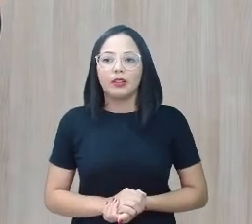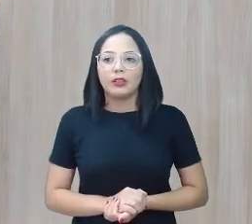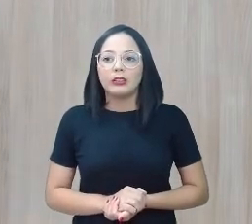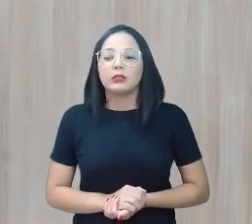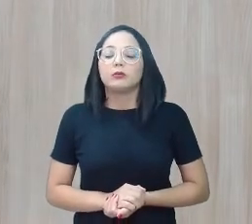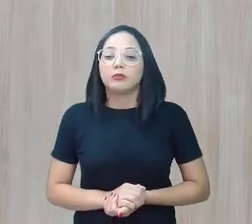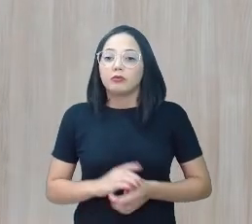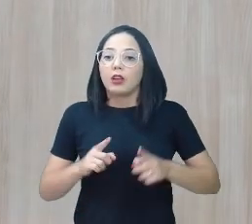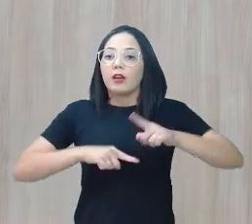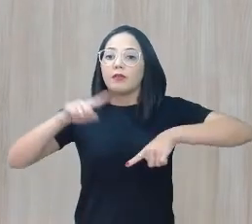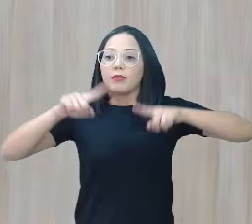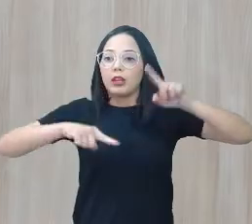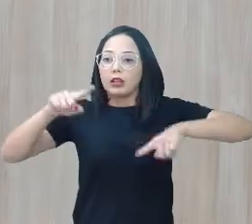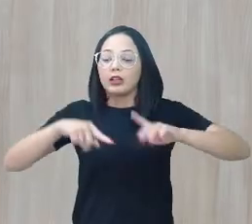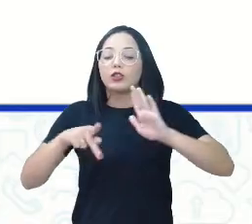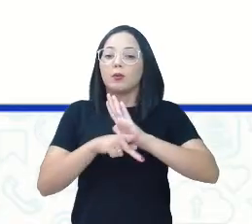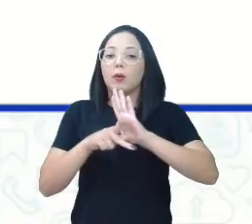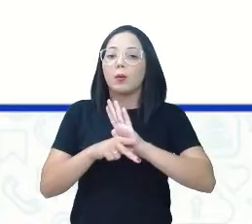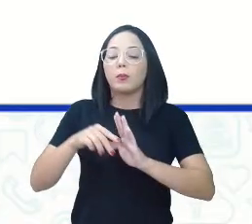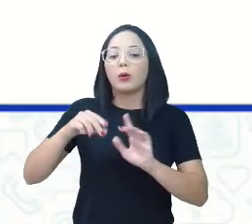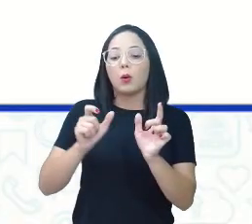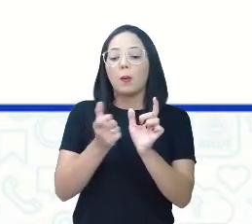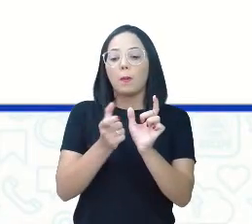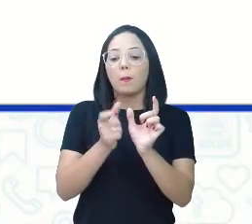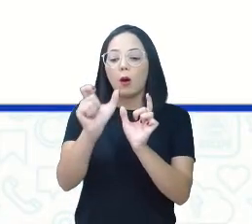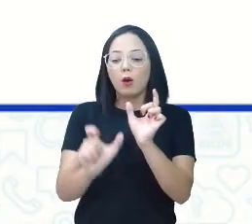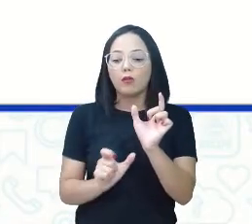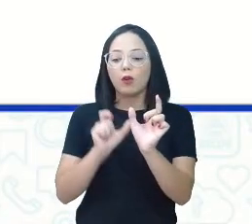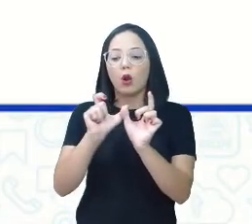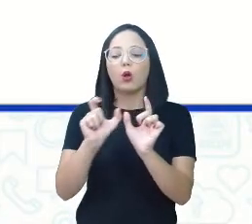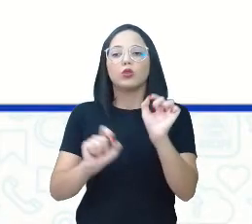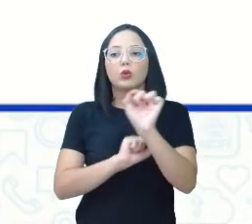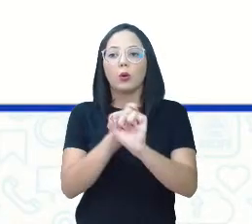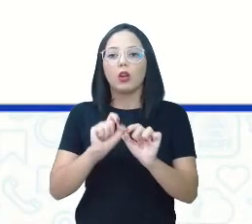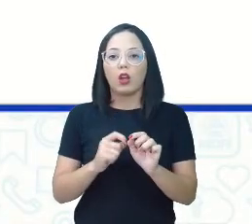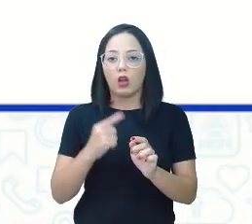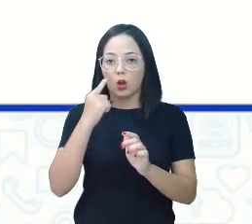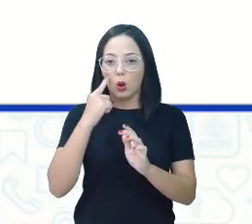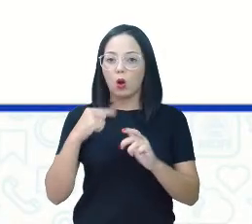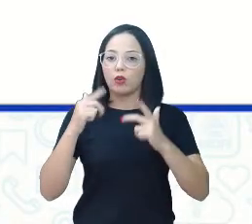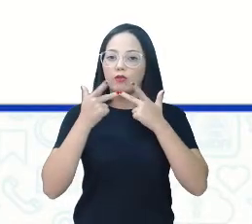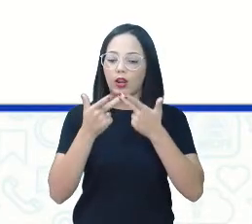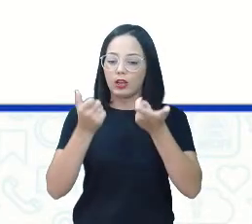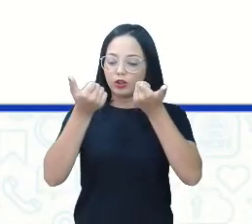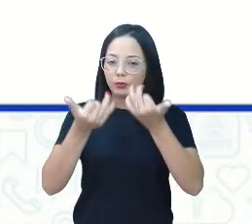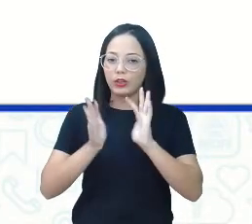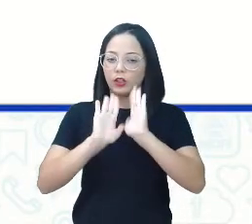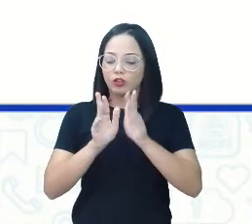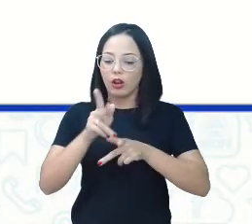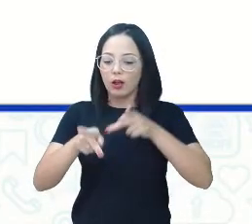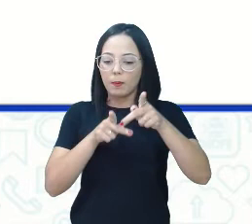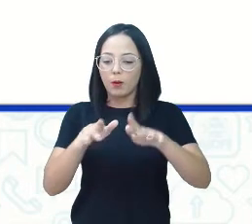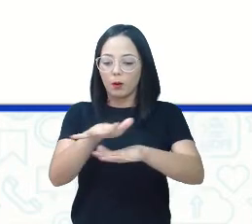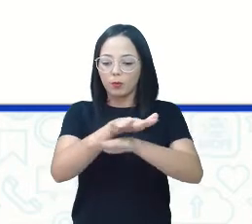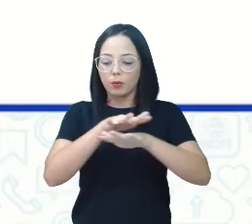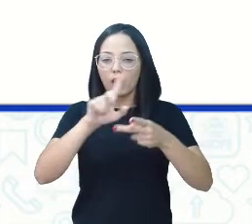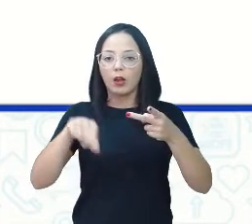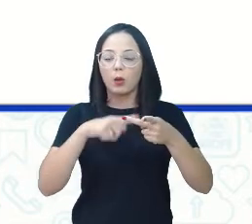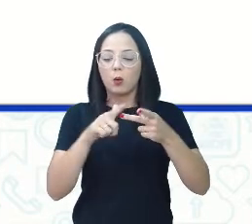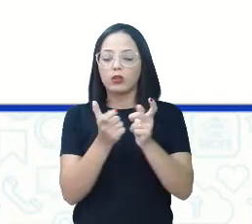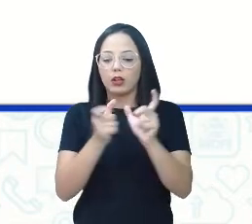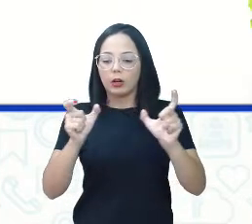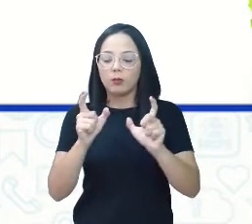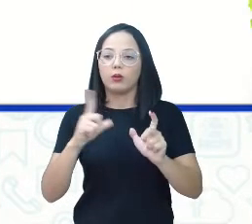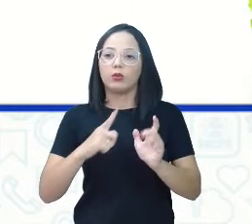As variantes do nível morfológico é aquela norma popular, que eu já falei para vocês, e a norma culta,